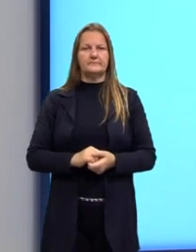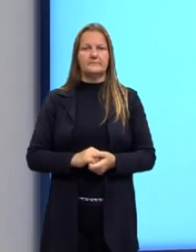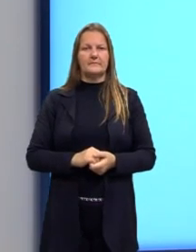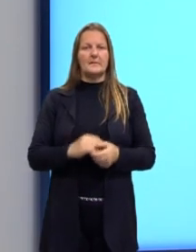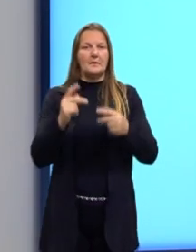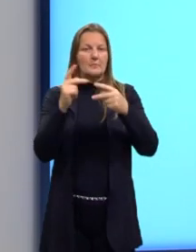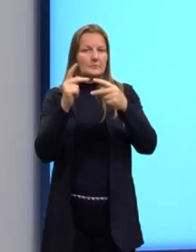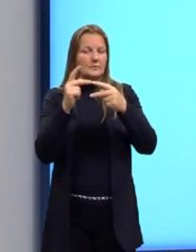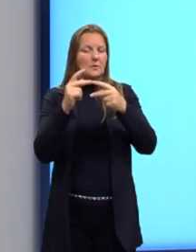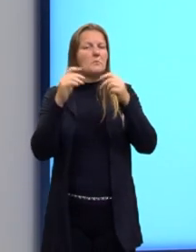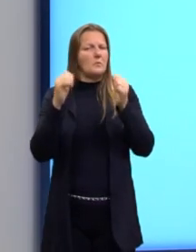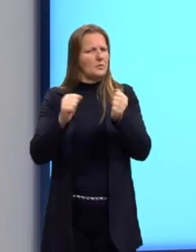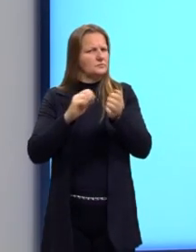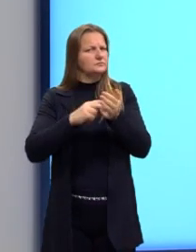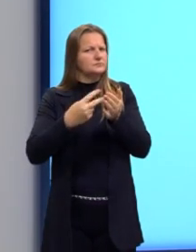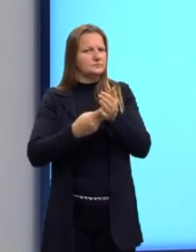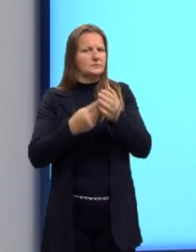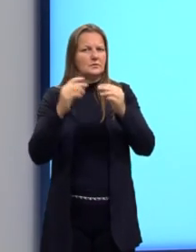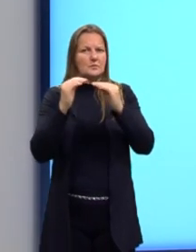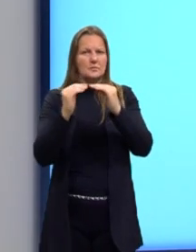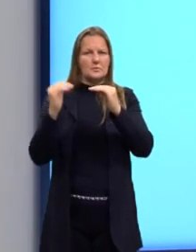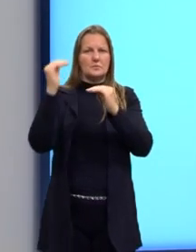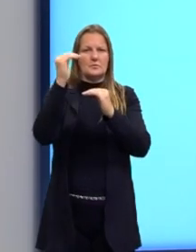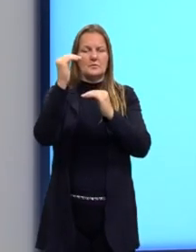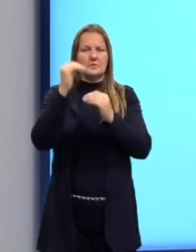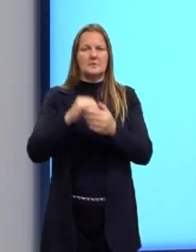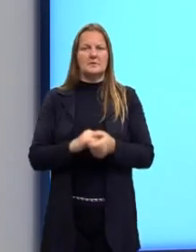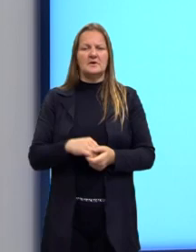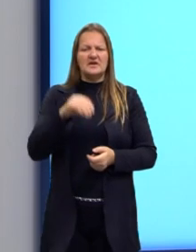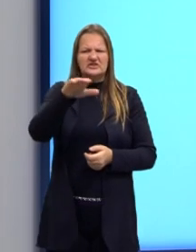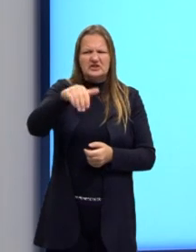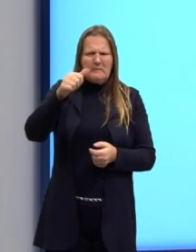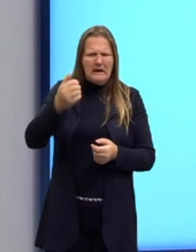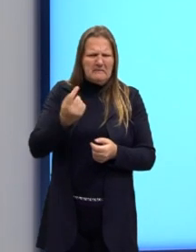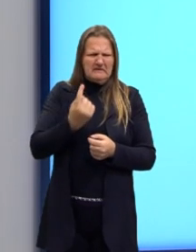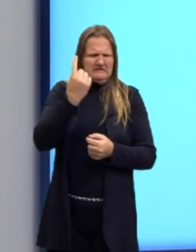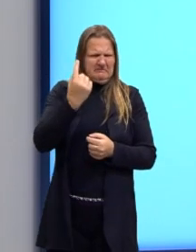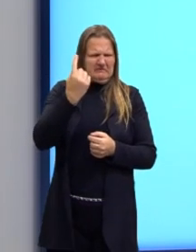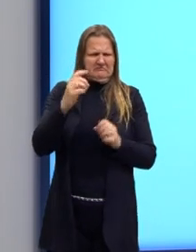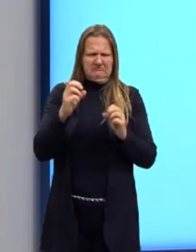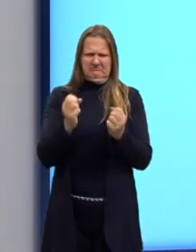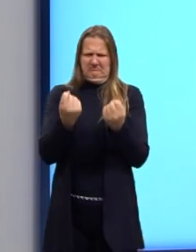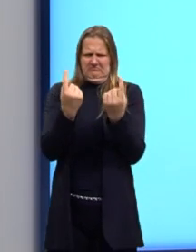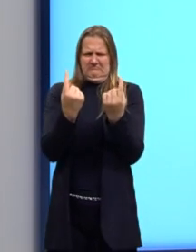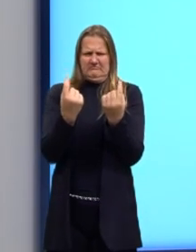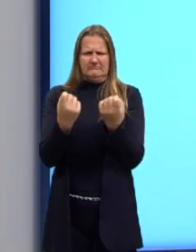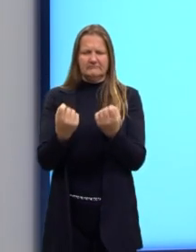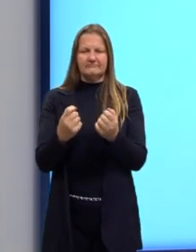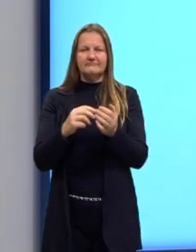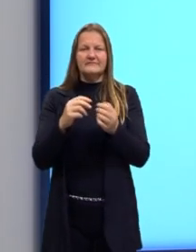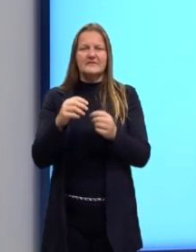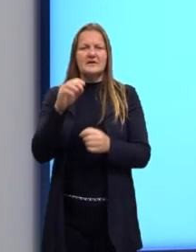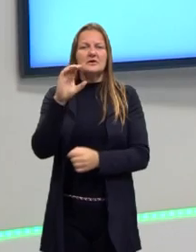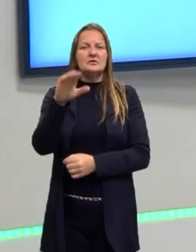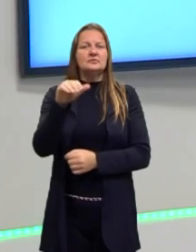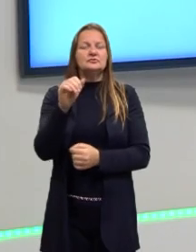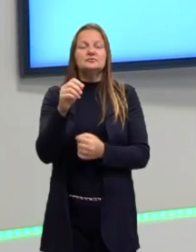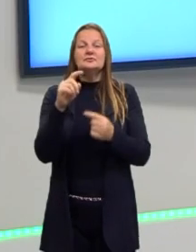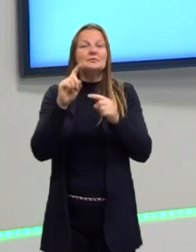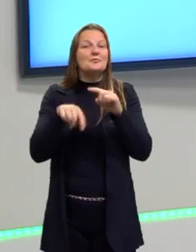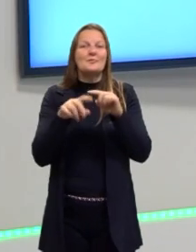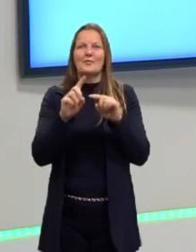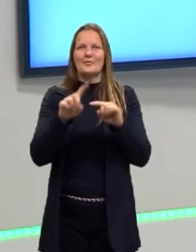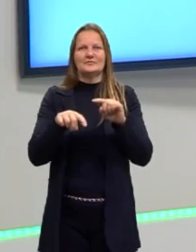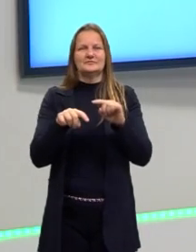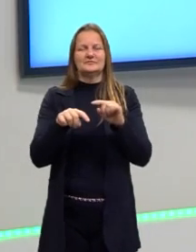ter esse tipo de tradução só que eu não posso chamar para cima né não dá eu não posso pegar a palavra literal eu não